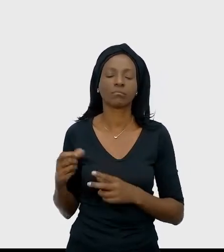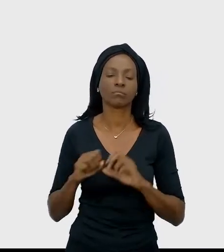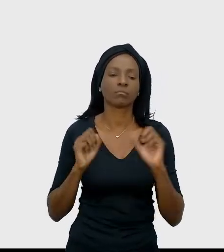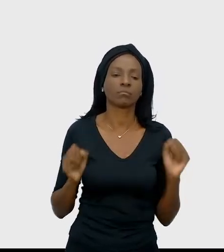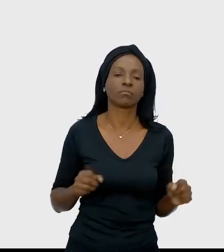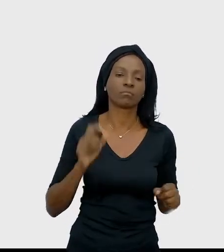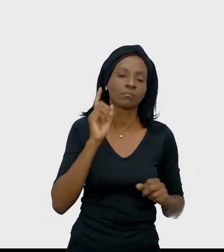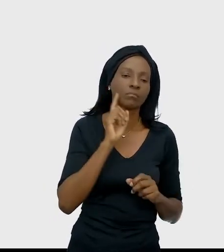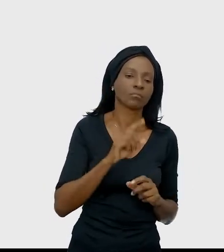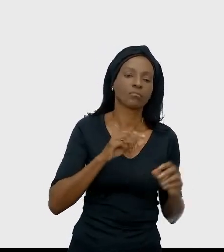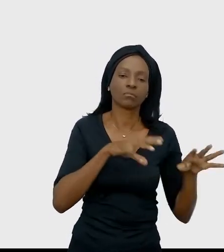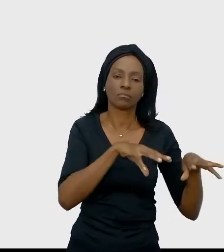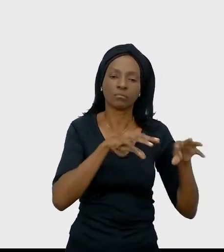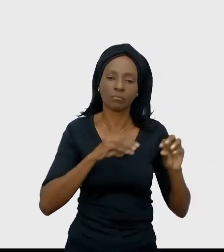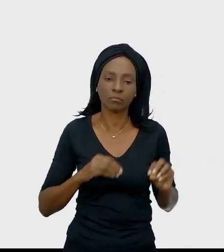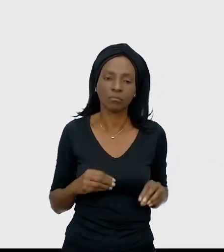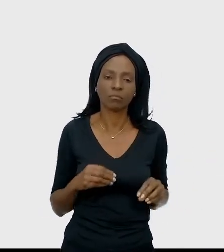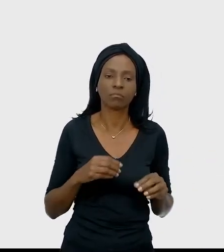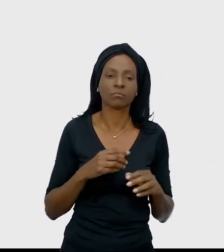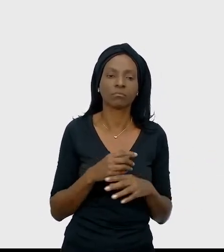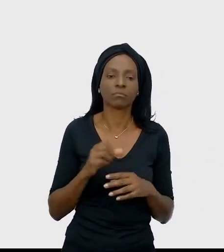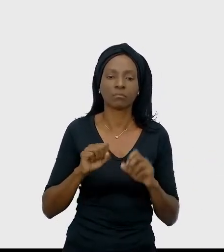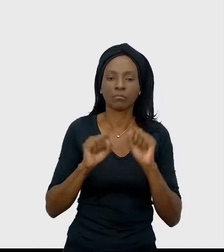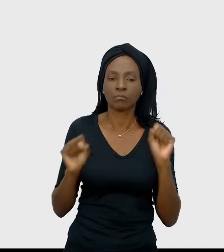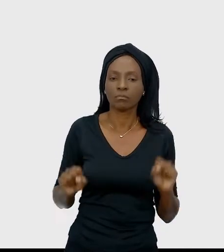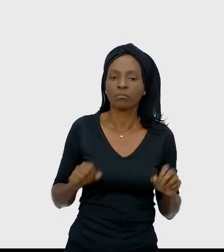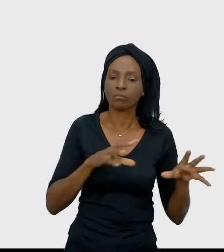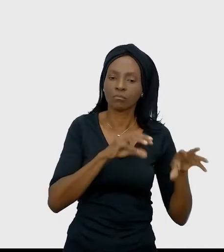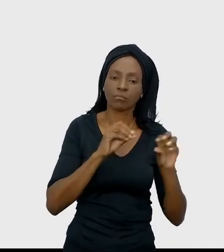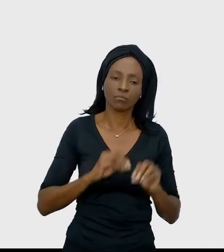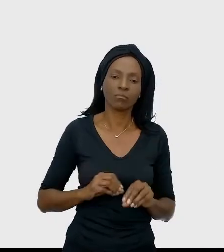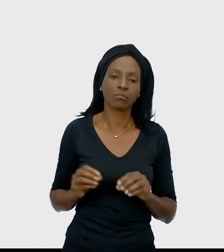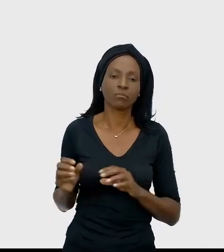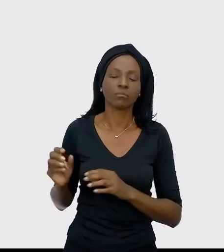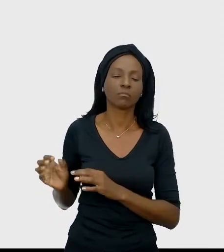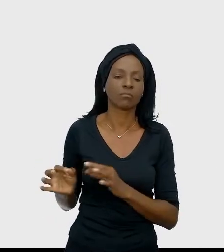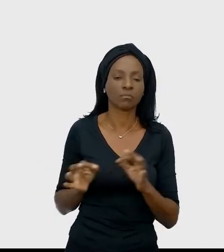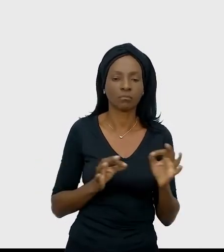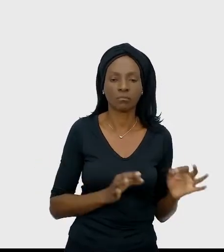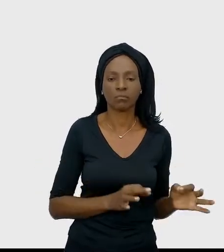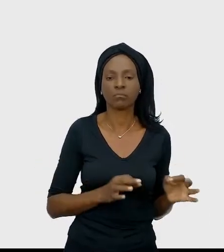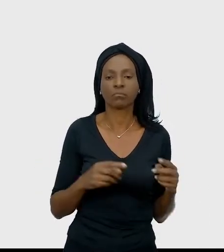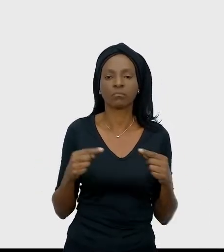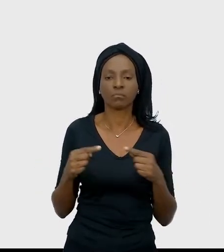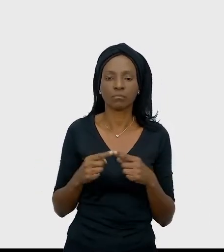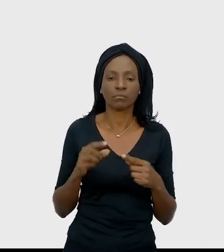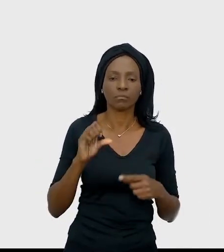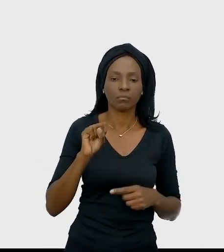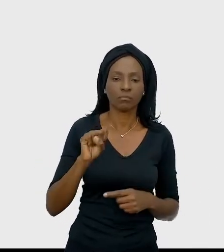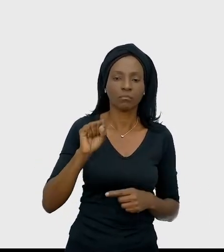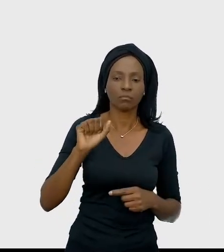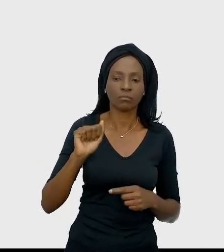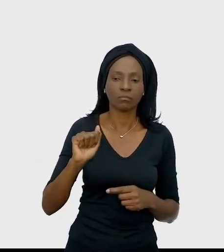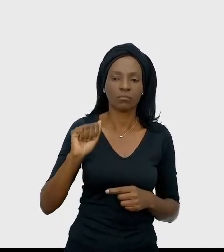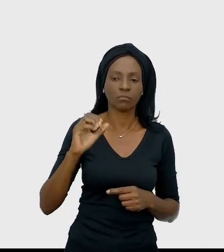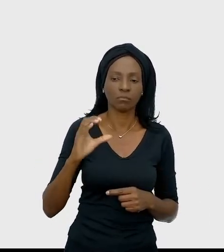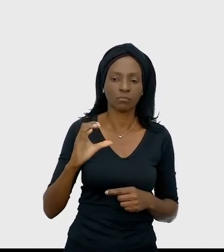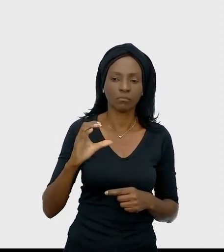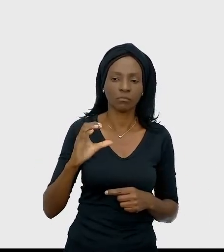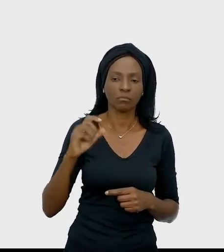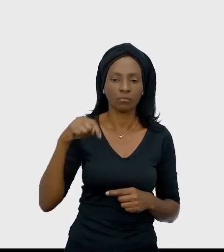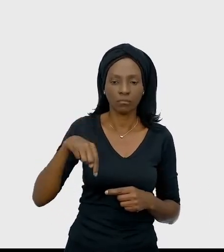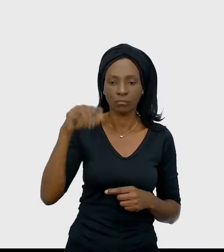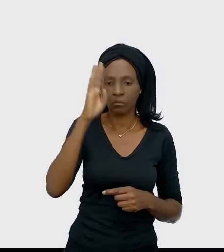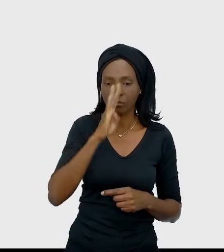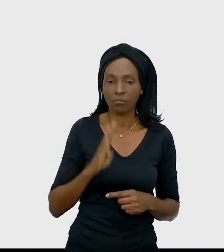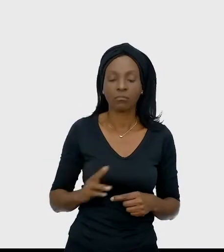de amortização, sistema de amortização constante, que é a tabela SAC. Aqui no Brasil a